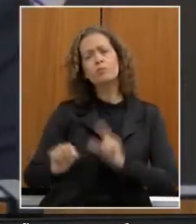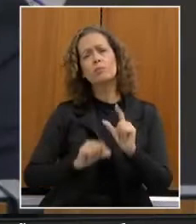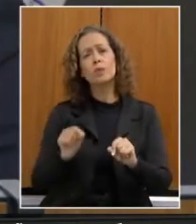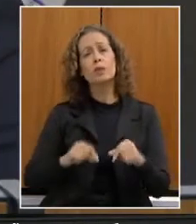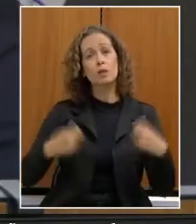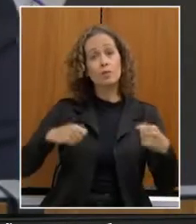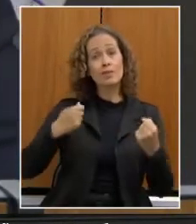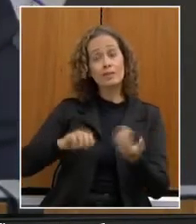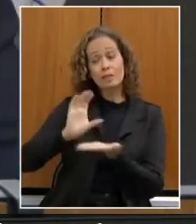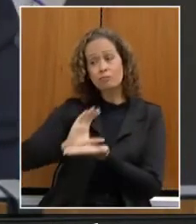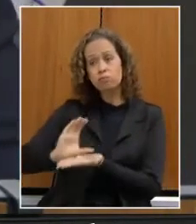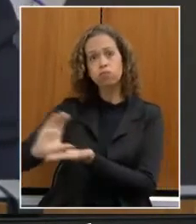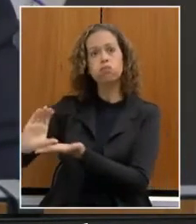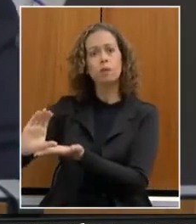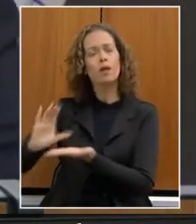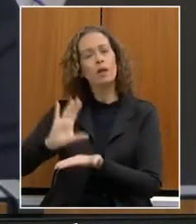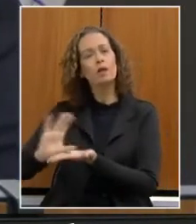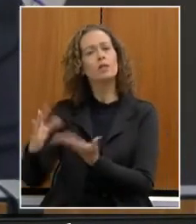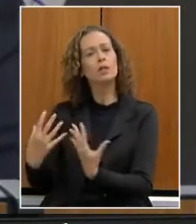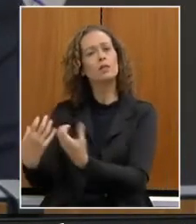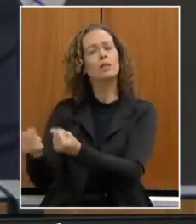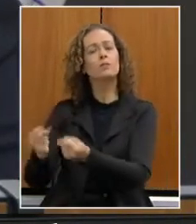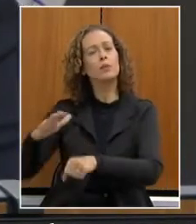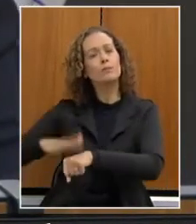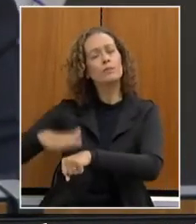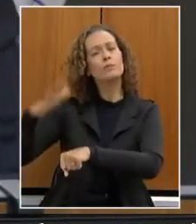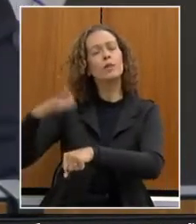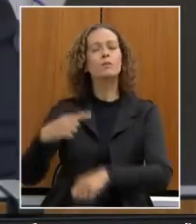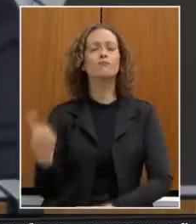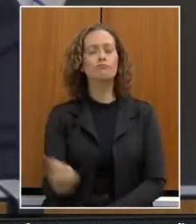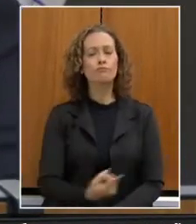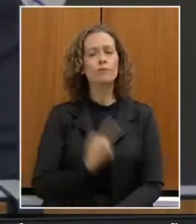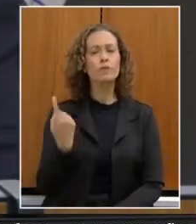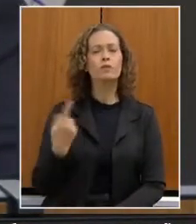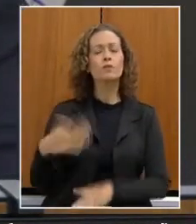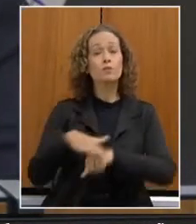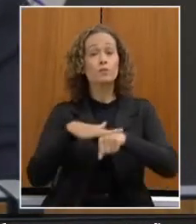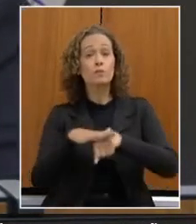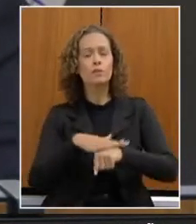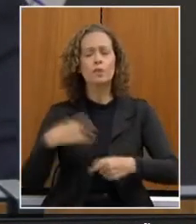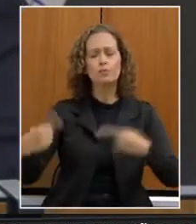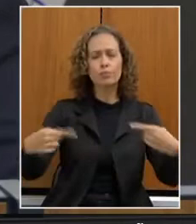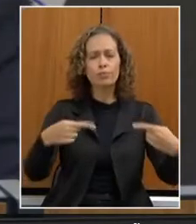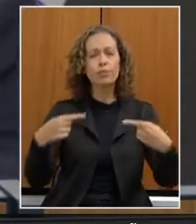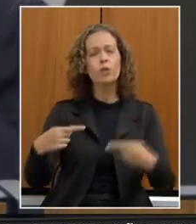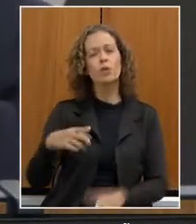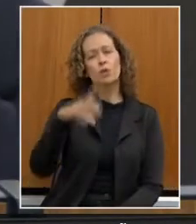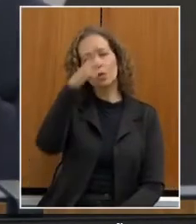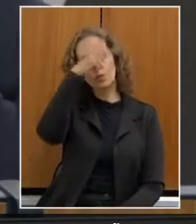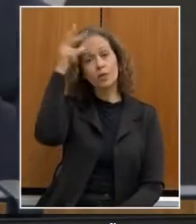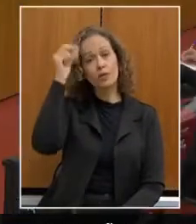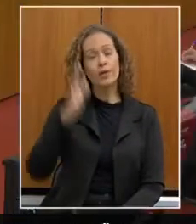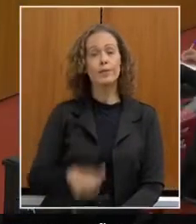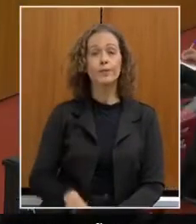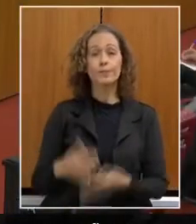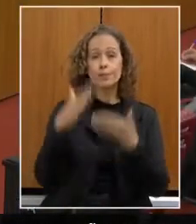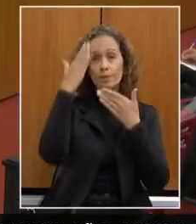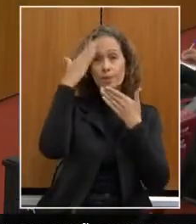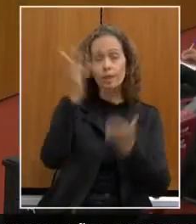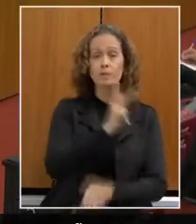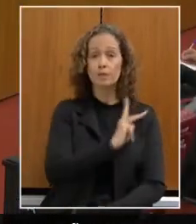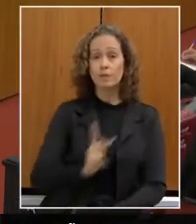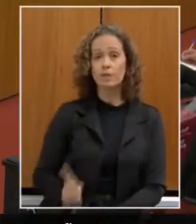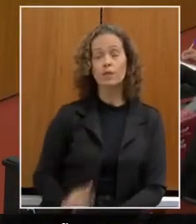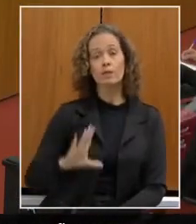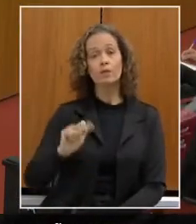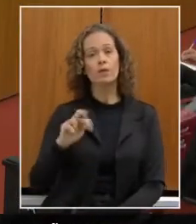e iremos logo discutir com o prefeito a situação lá de Nair. Muito obrigado. Eu passo a presidência ao deputado Carlos